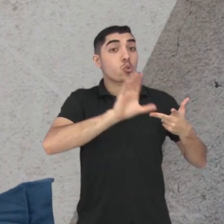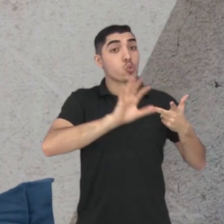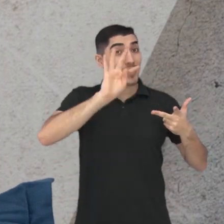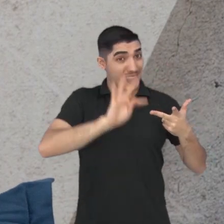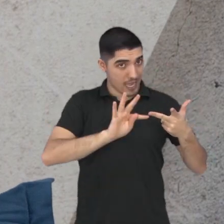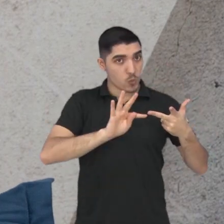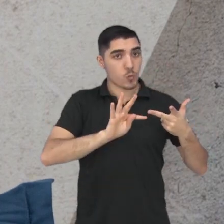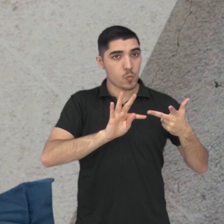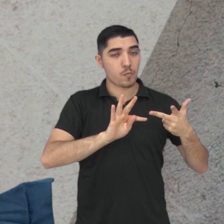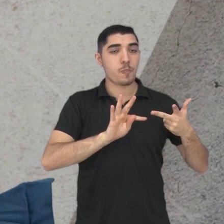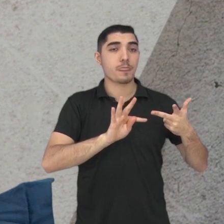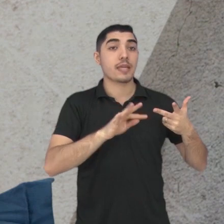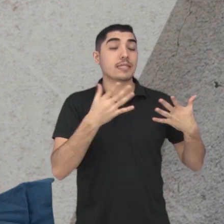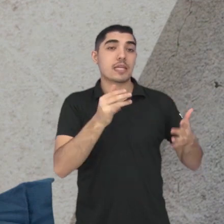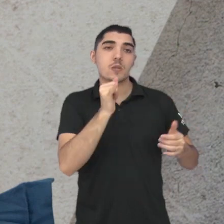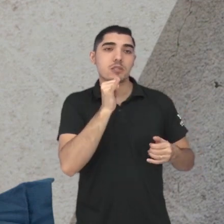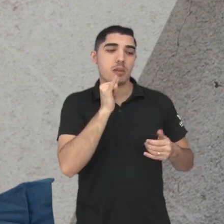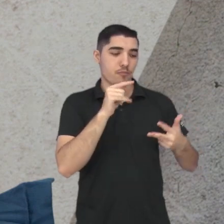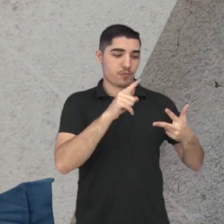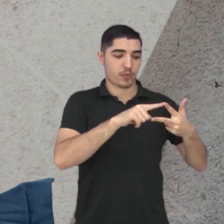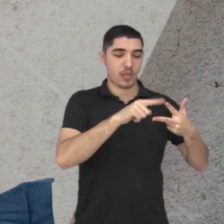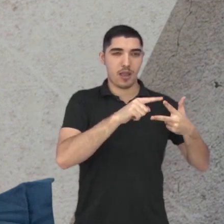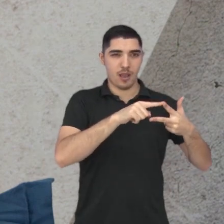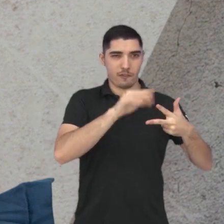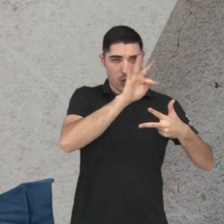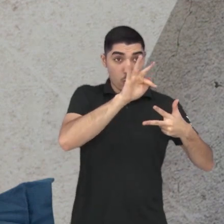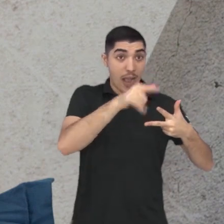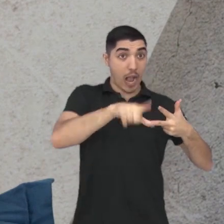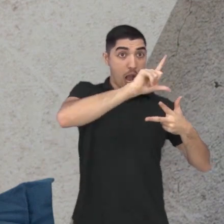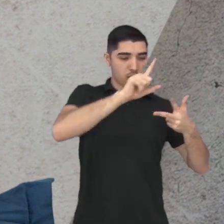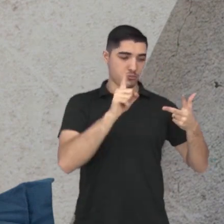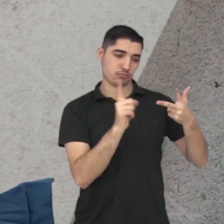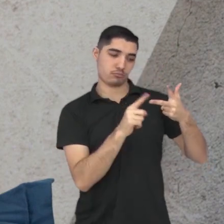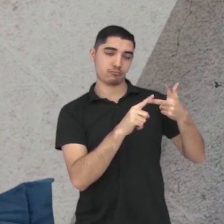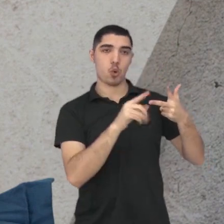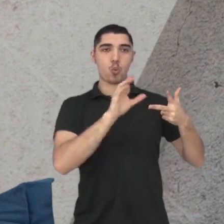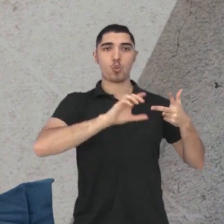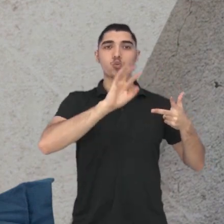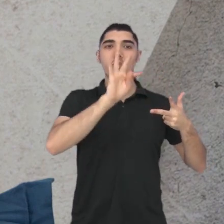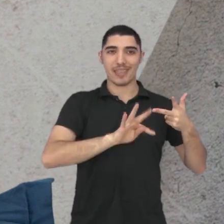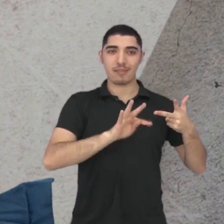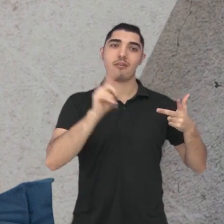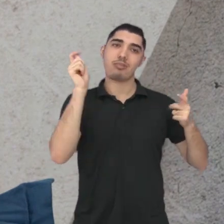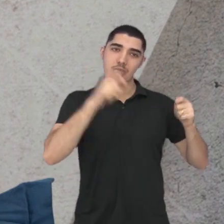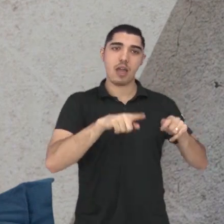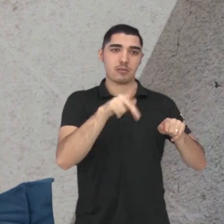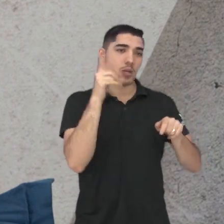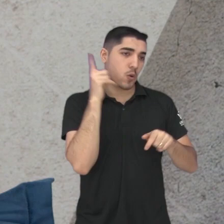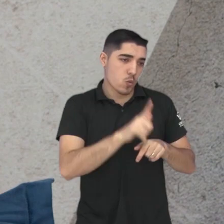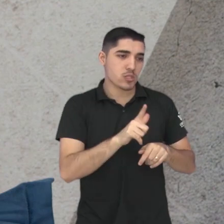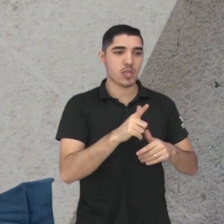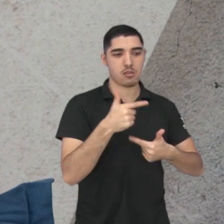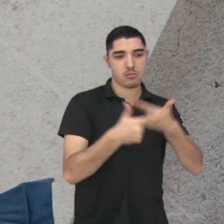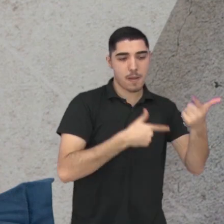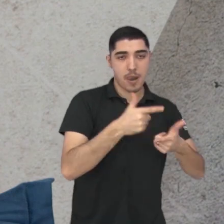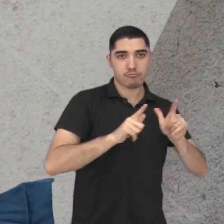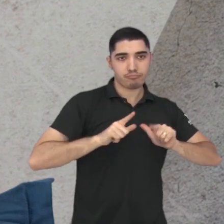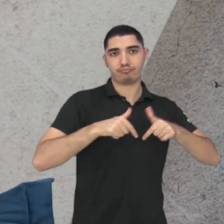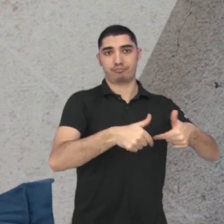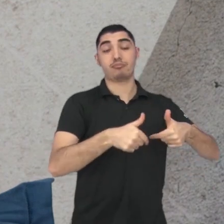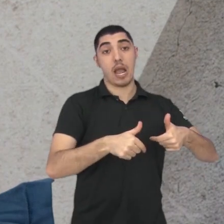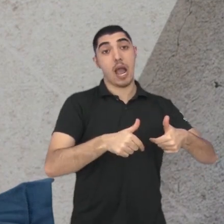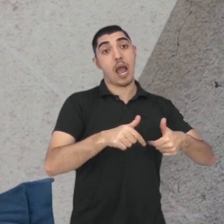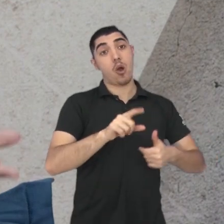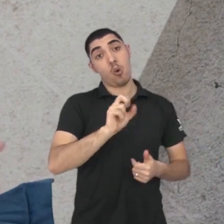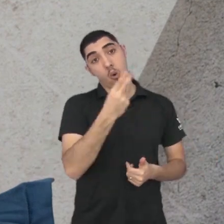Os cursos técnicos são antes dos superiores, a gente tem um preparatório para isso, e você tem até um certo limite para você poder exercer a profissão. E aí a gente